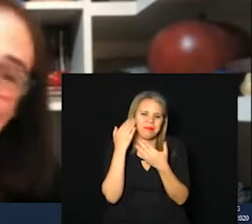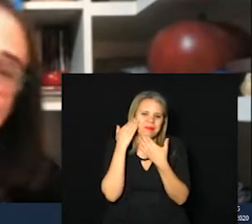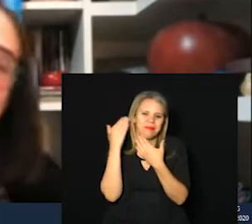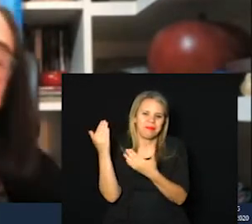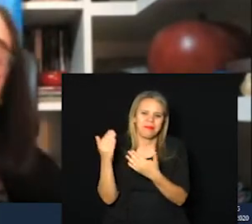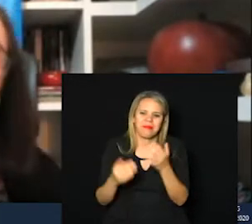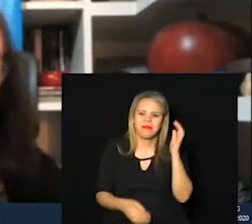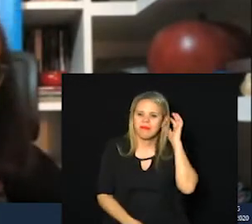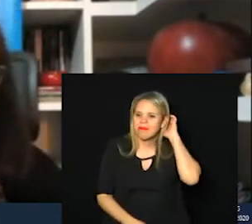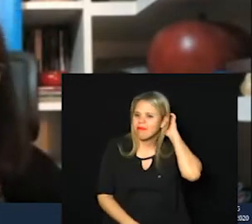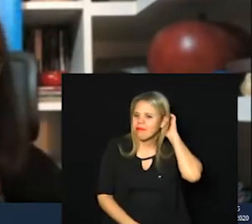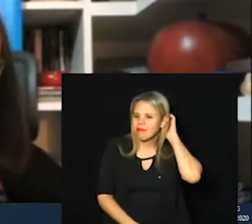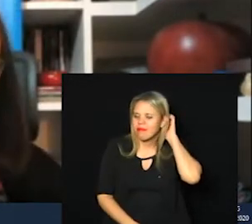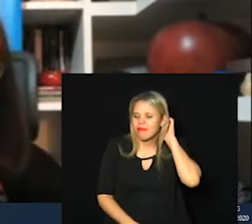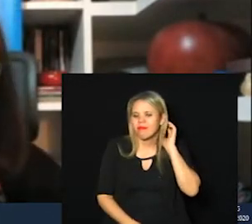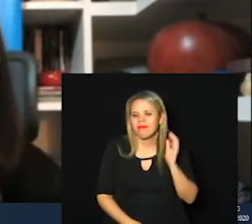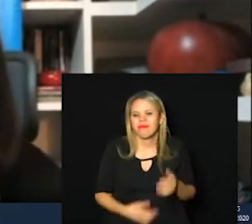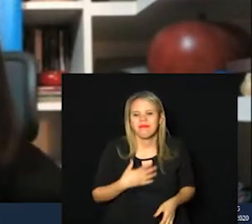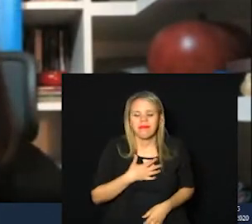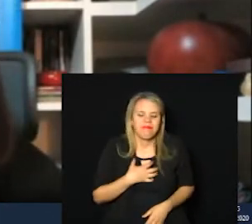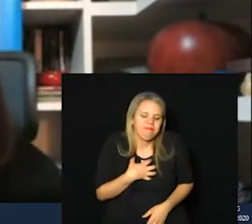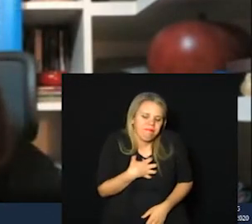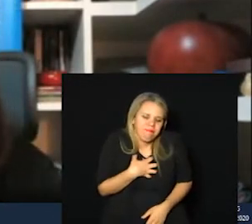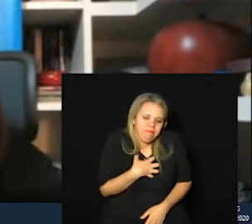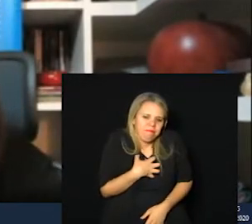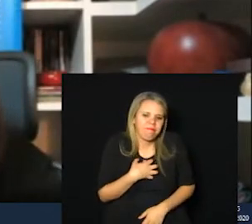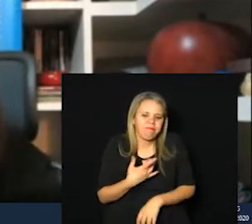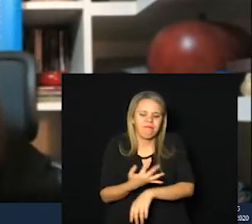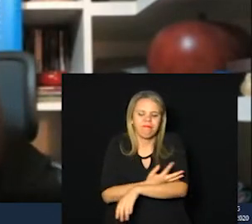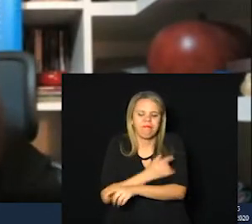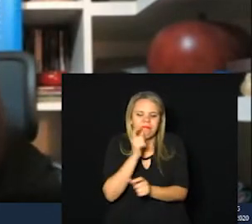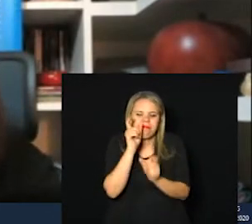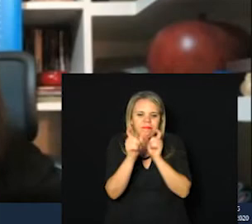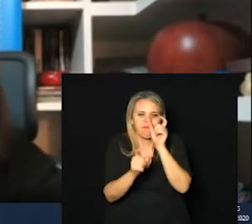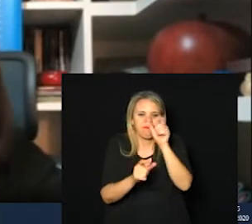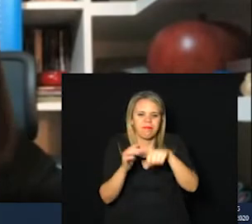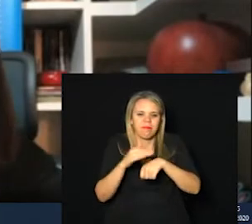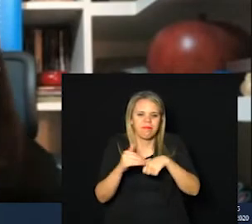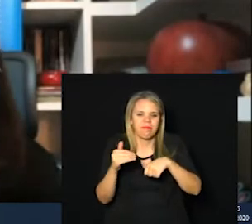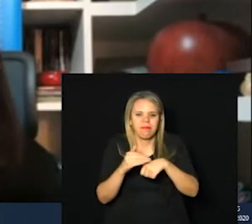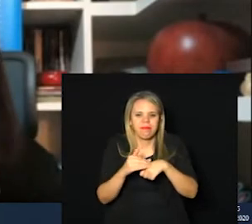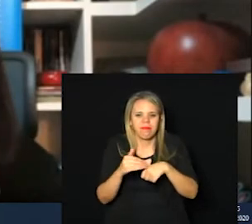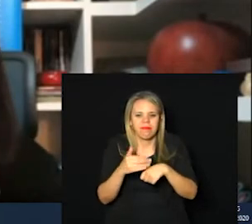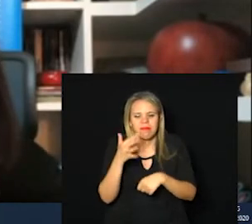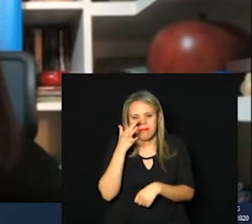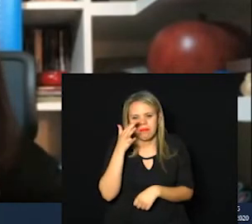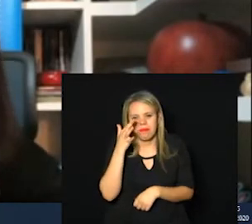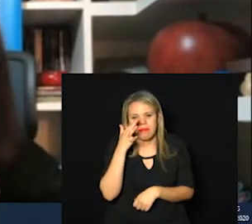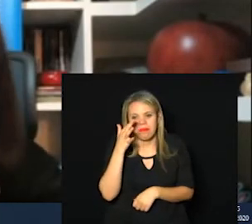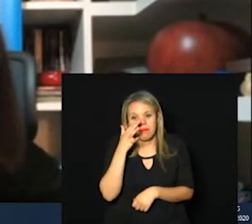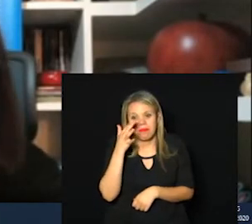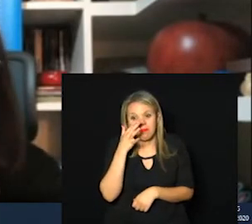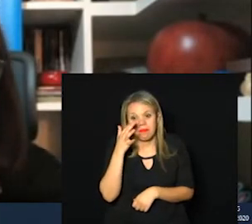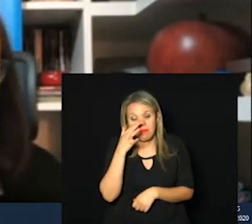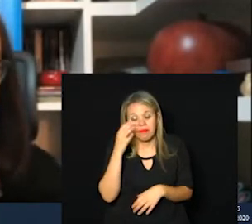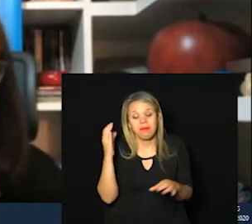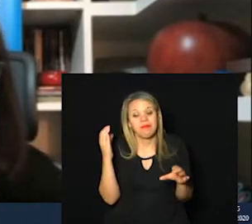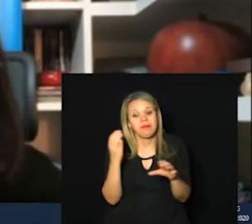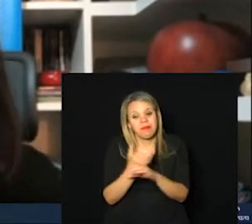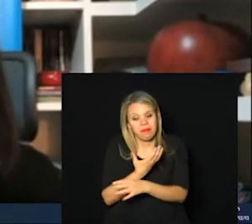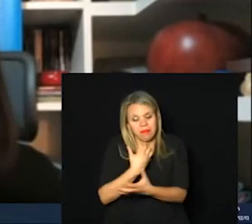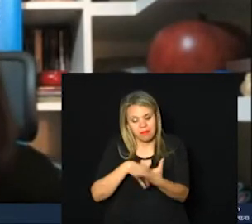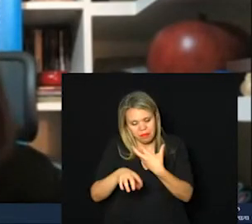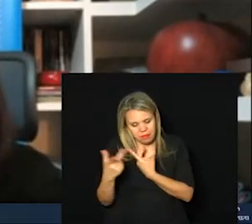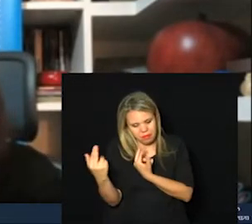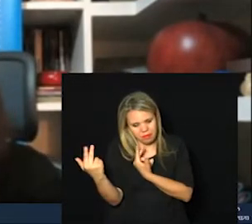obrigada. Fico muito comovida com essas palavras tão generosas, e essa admiração é totalmente